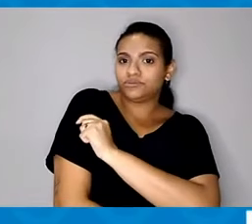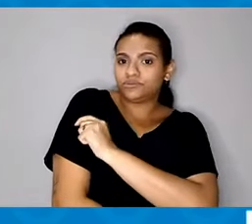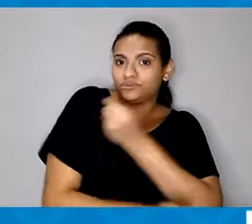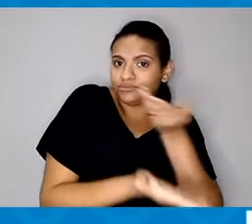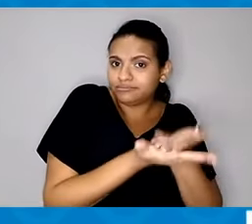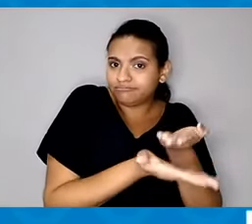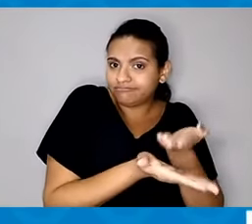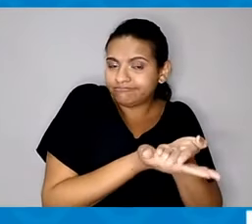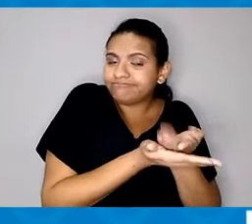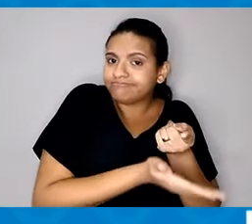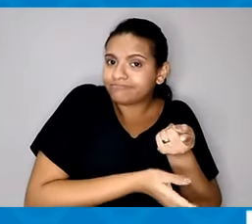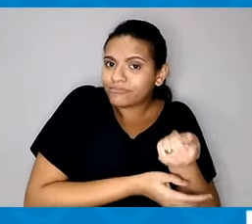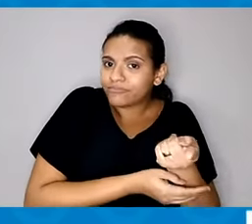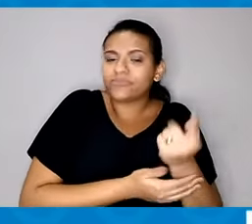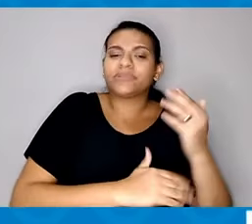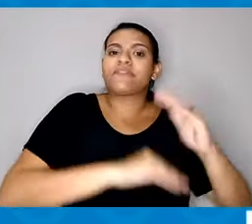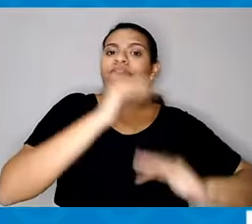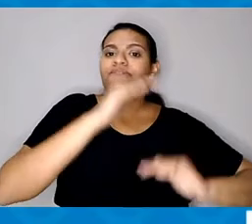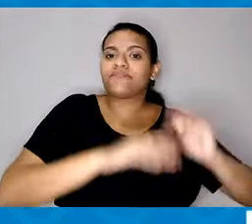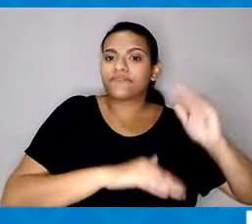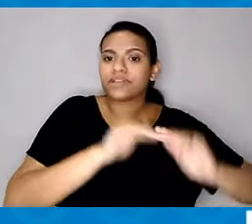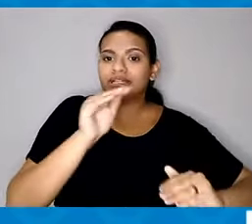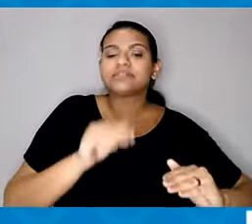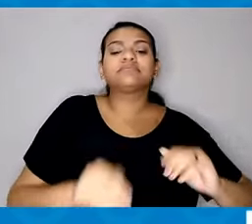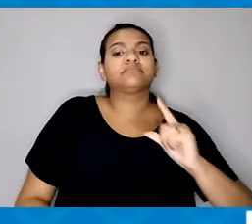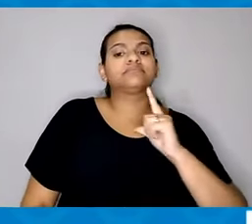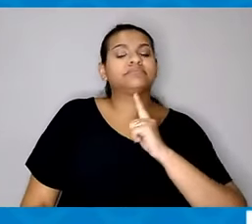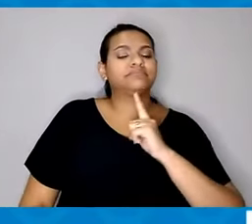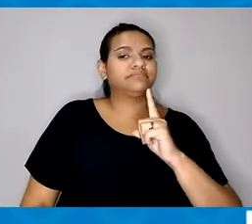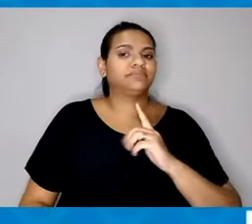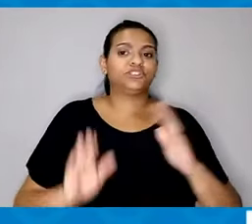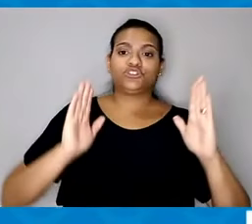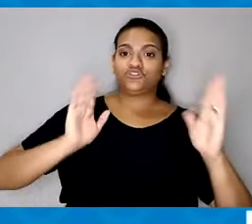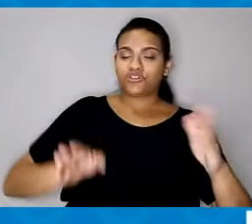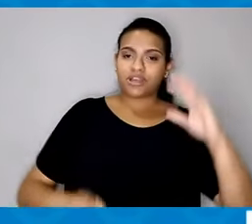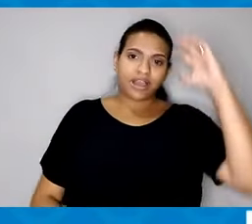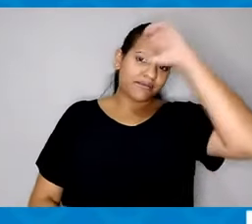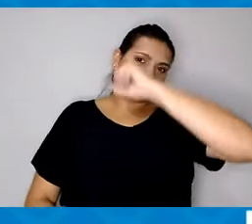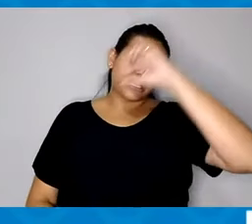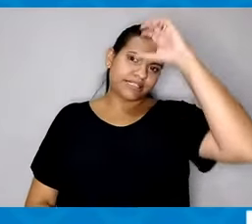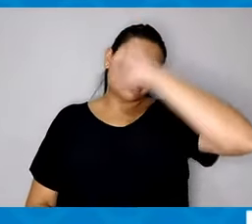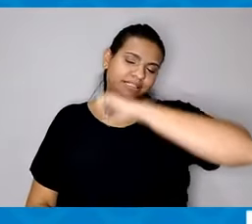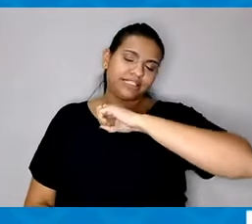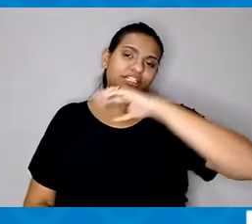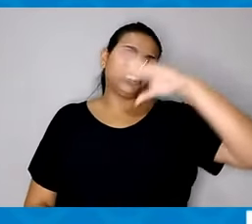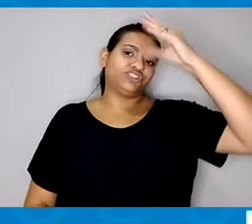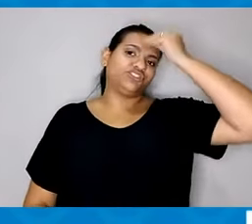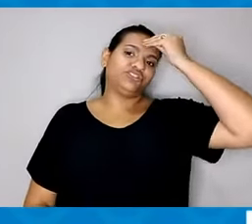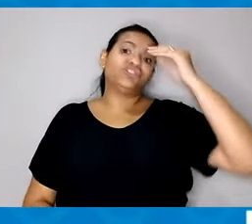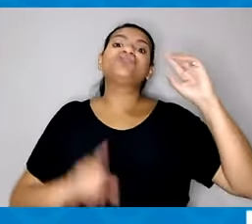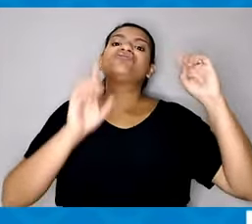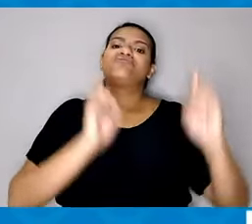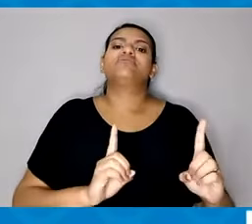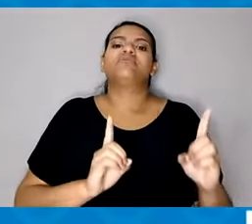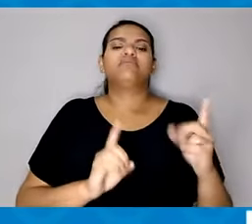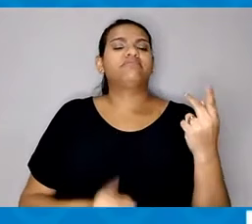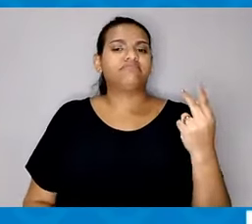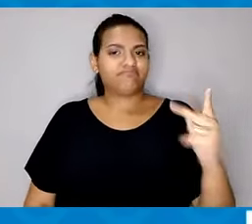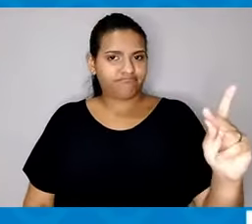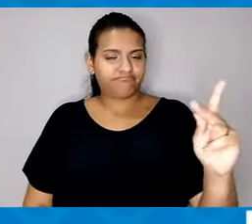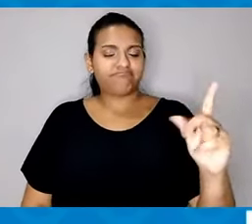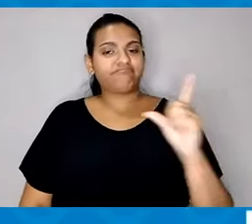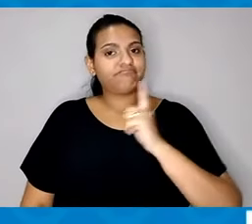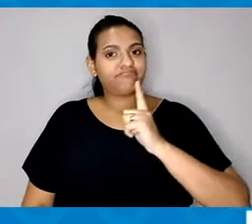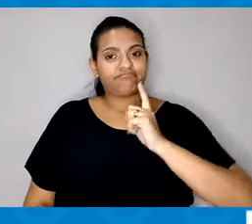desafios competências e habilidades previstas como direitos de aprendizagem da criança e do jovem, que estão preconizadas na BNCC,